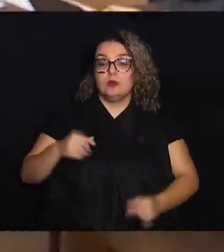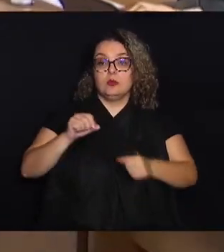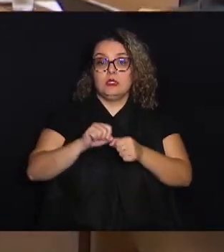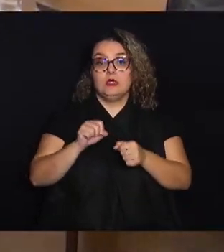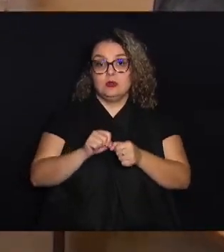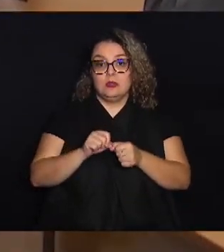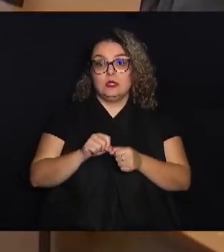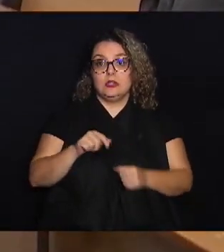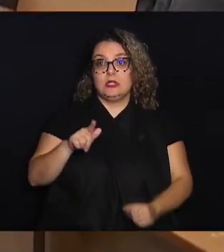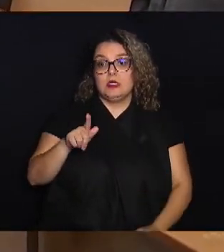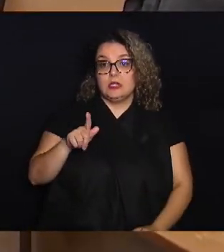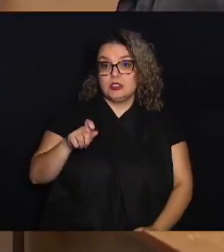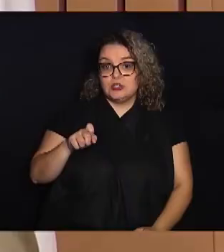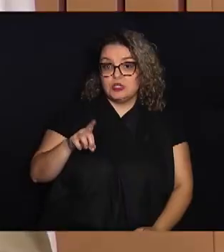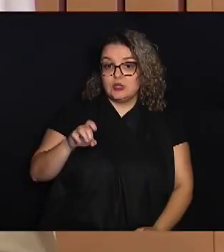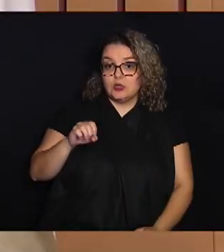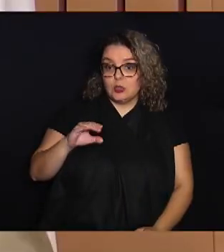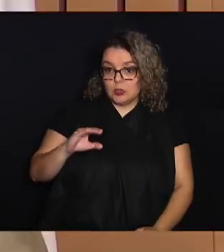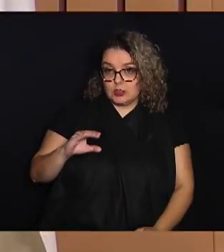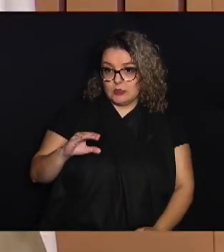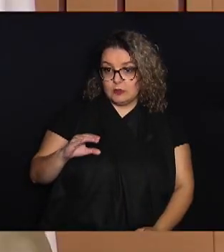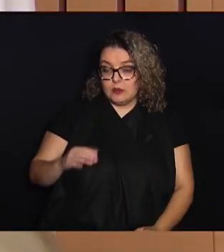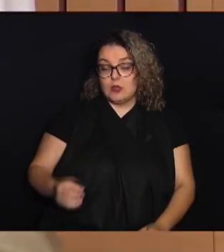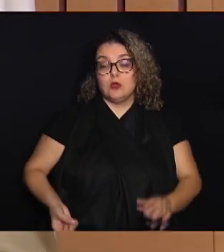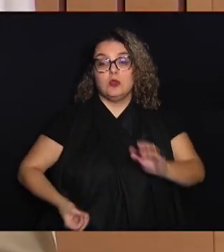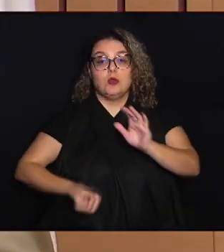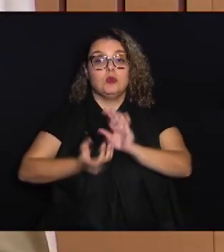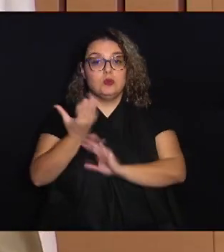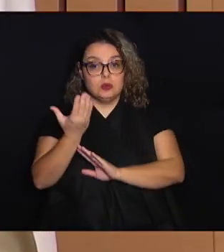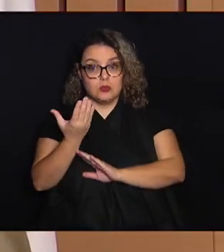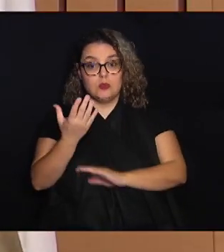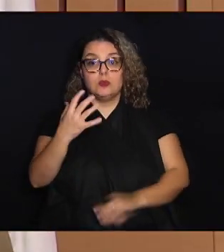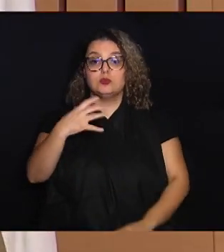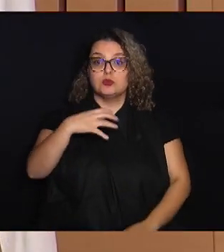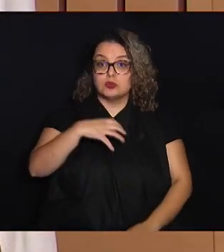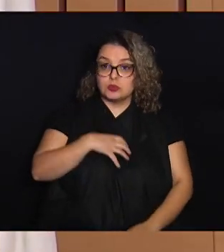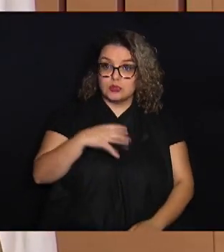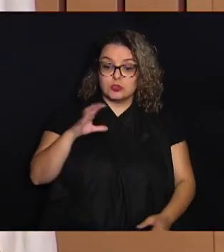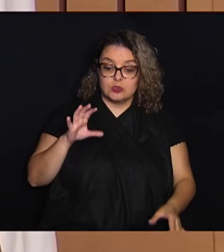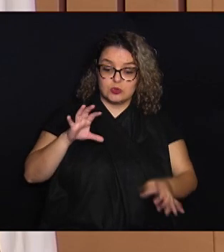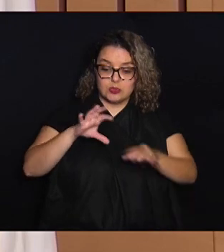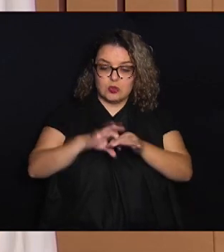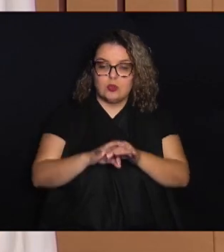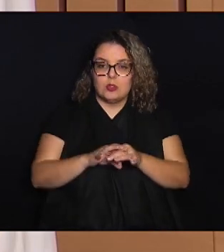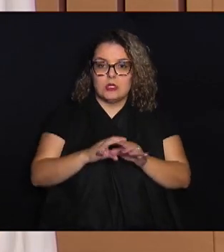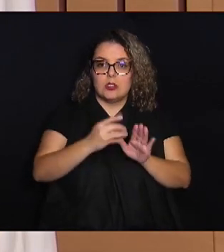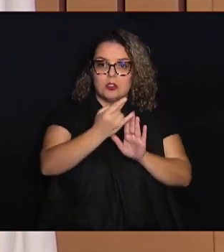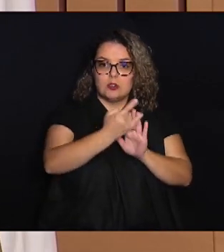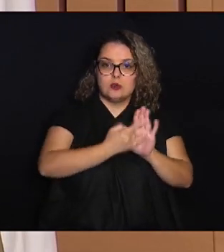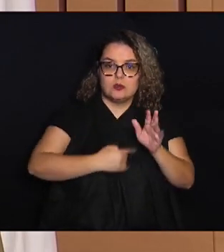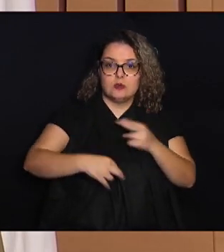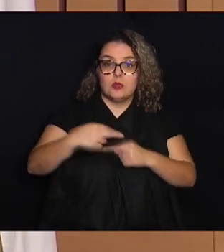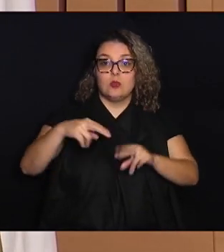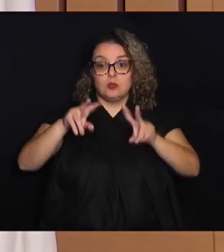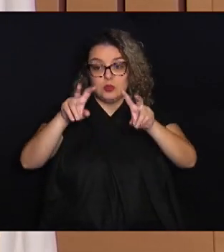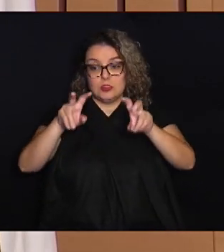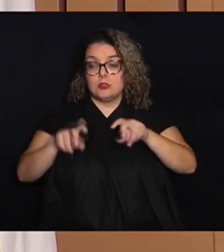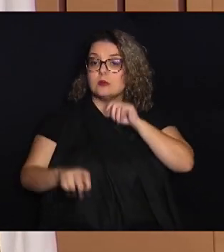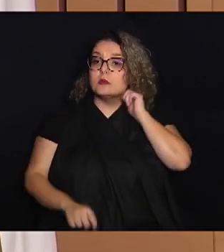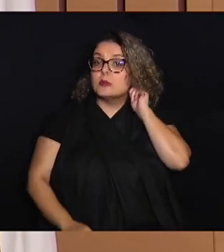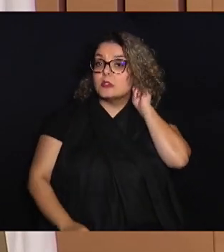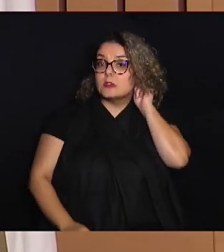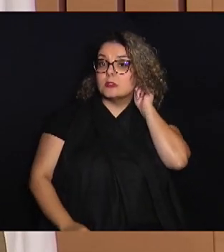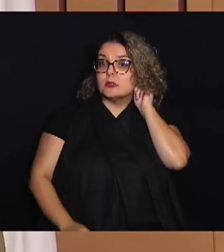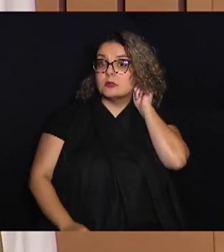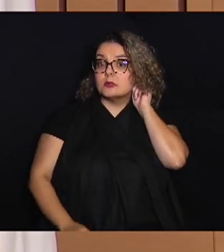da GEDOC conseguiu criar uma forma de conectar esses documentos por tema. Então nós temos,